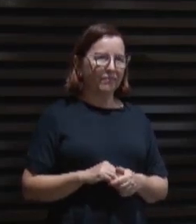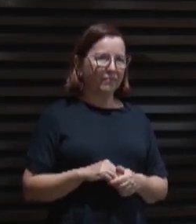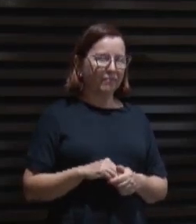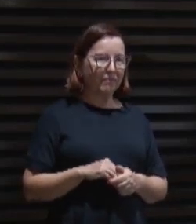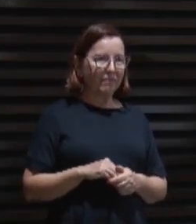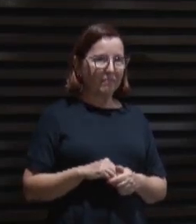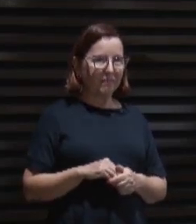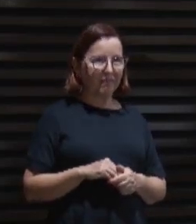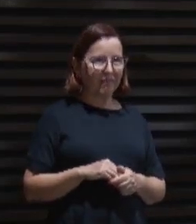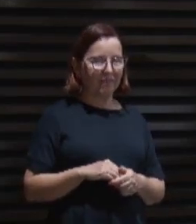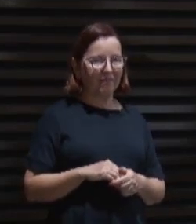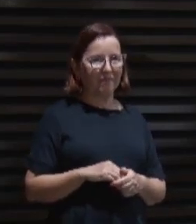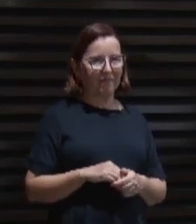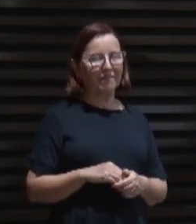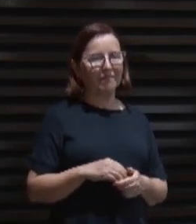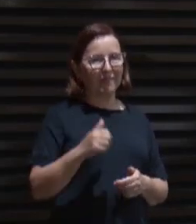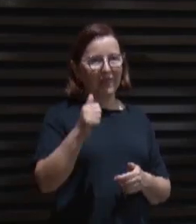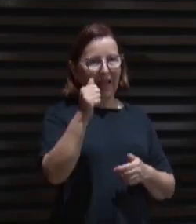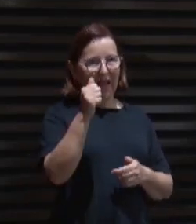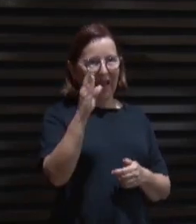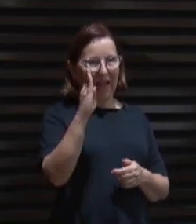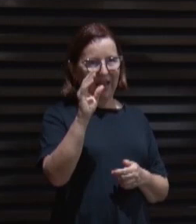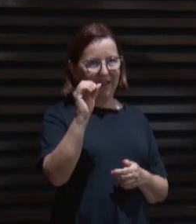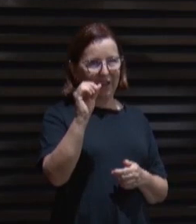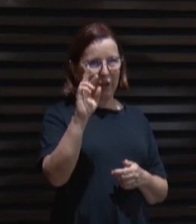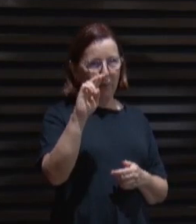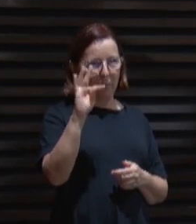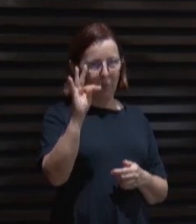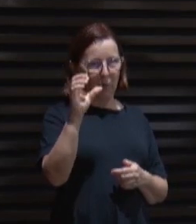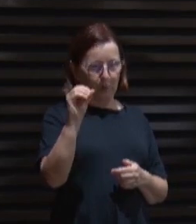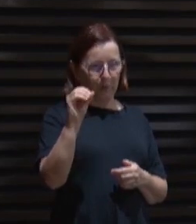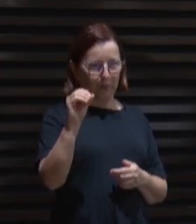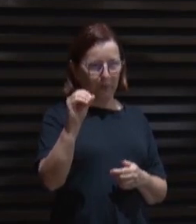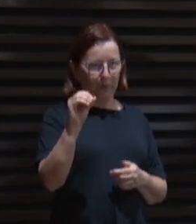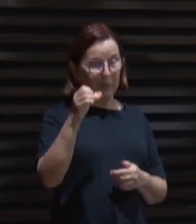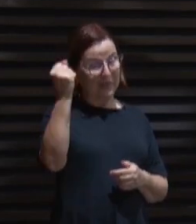É assassinato. É crime.